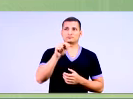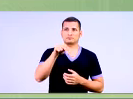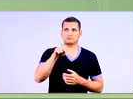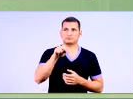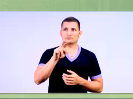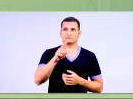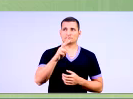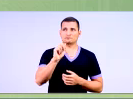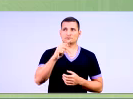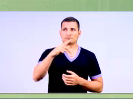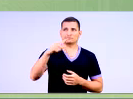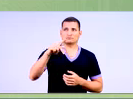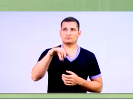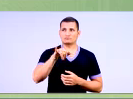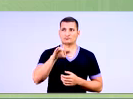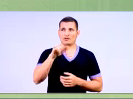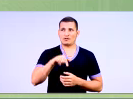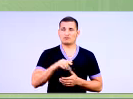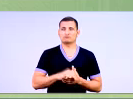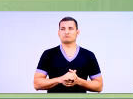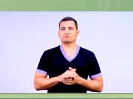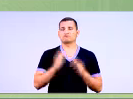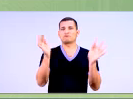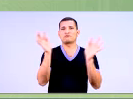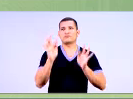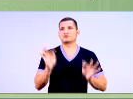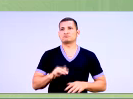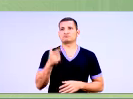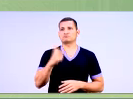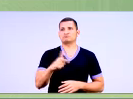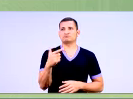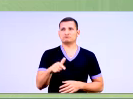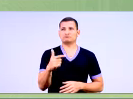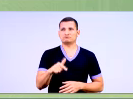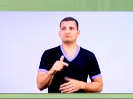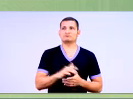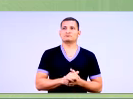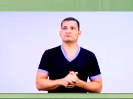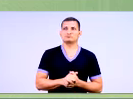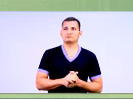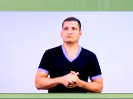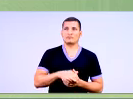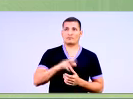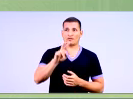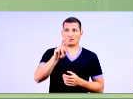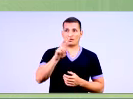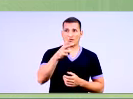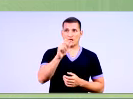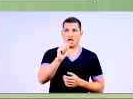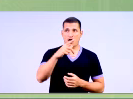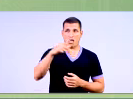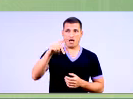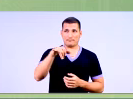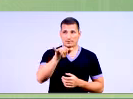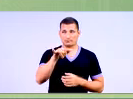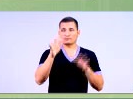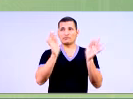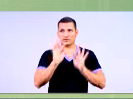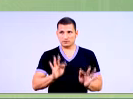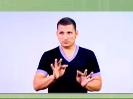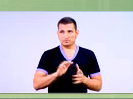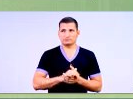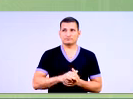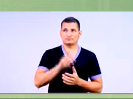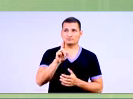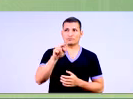dizer infeliz. Happy, feliz, e unhappy, infeliz. Nós temos, então, por